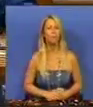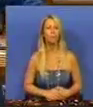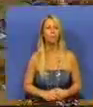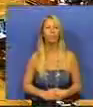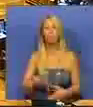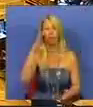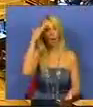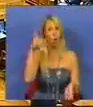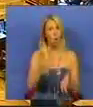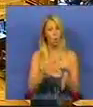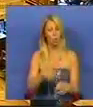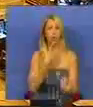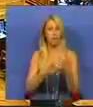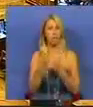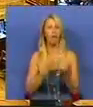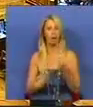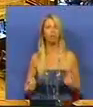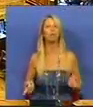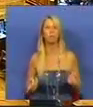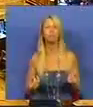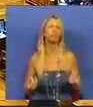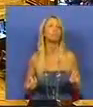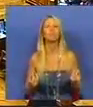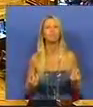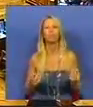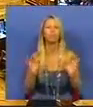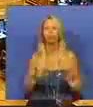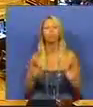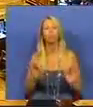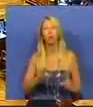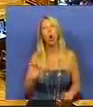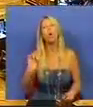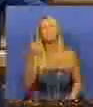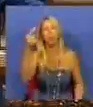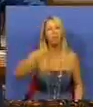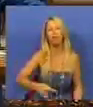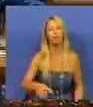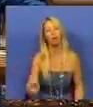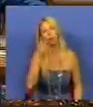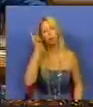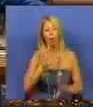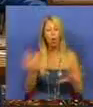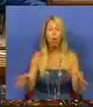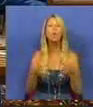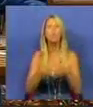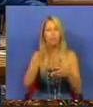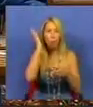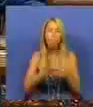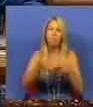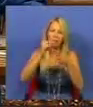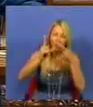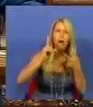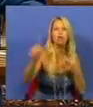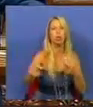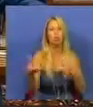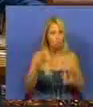As conclusões deste inquérito não são, seguramente, as que deviam ter sido. A Comissão devia ter ido mais longe, bastante